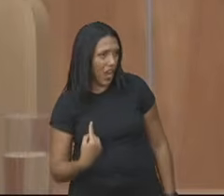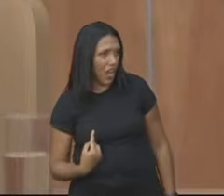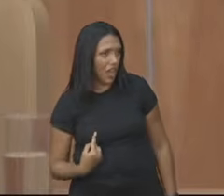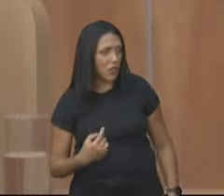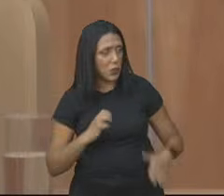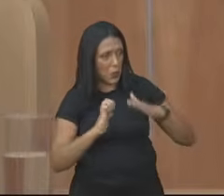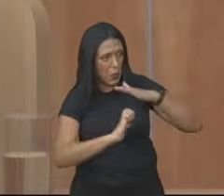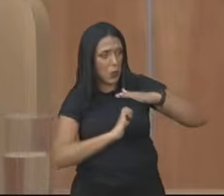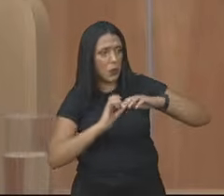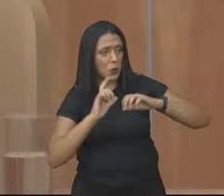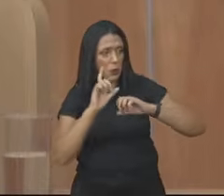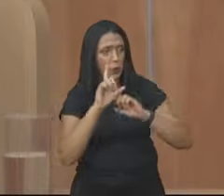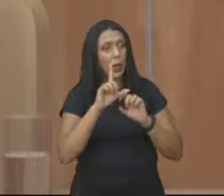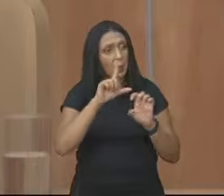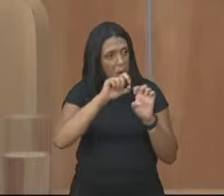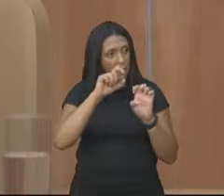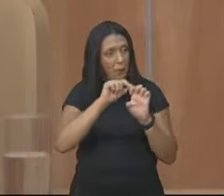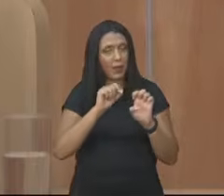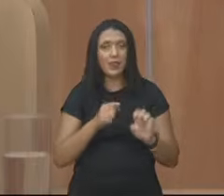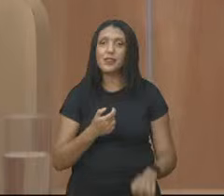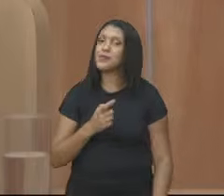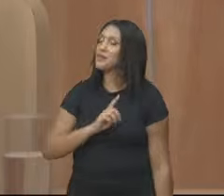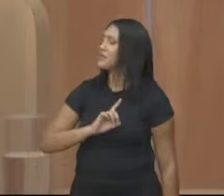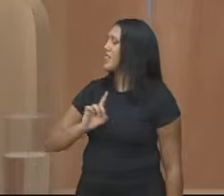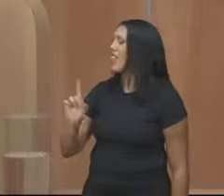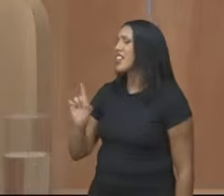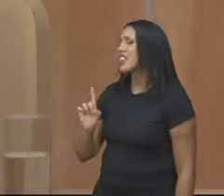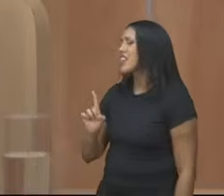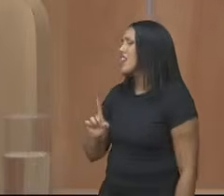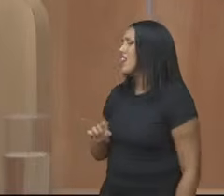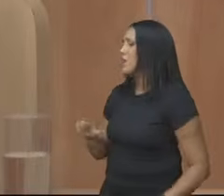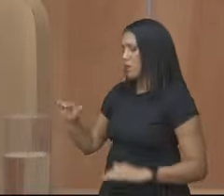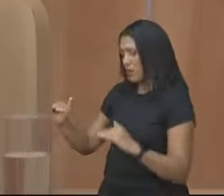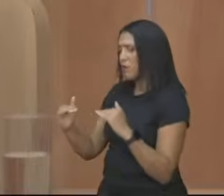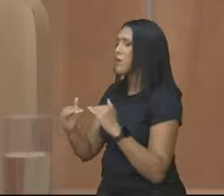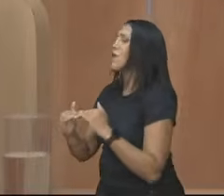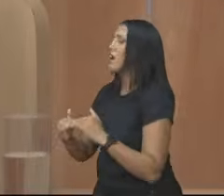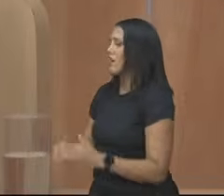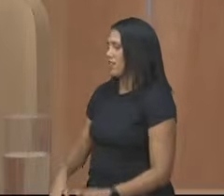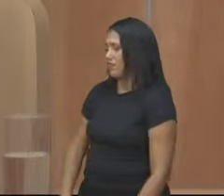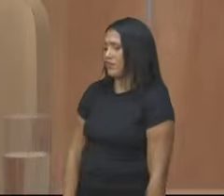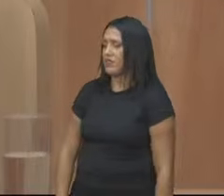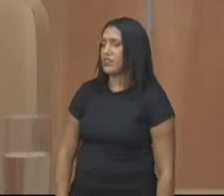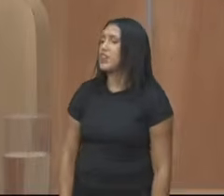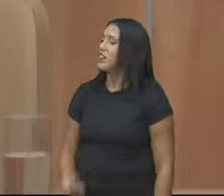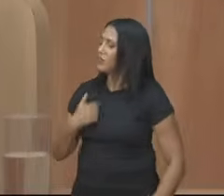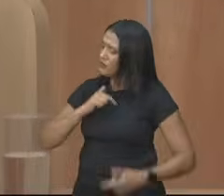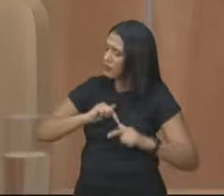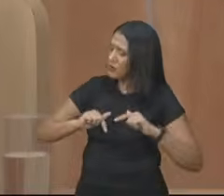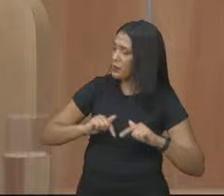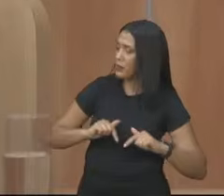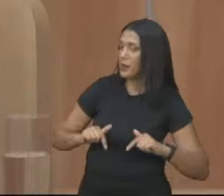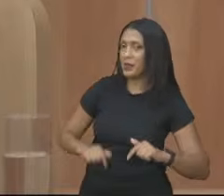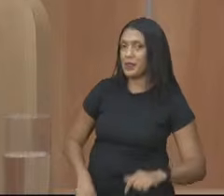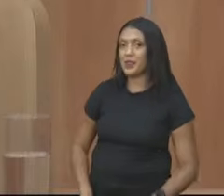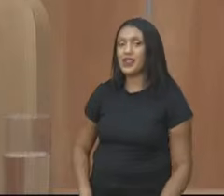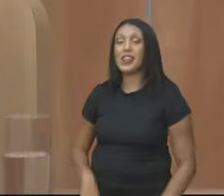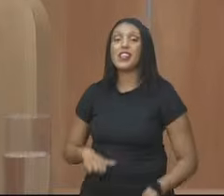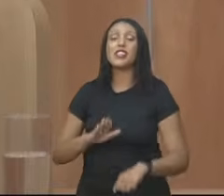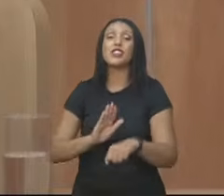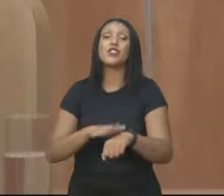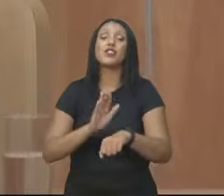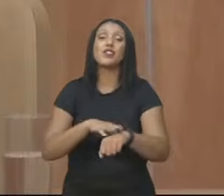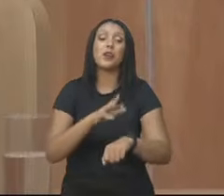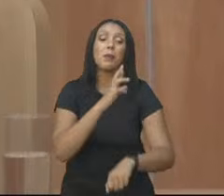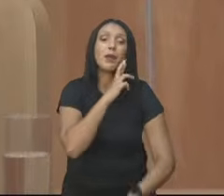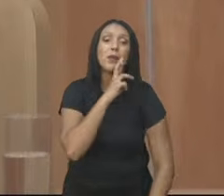Mas eu não sei ali o que Deus me preparou. E aí veio a dona do restaurante e falou assim: pode deixar que eu já estou preparando um prato para ele de almoço. Então são pessoas